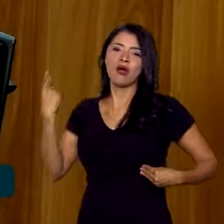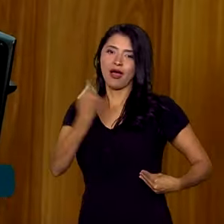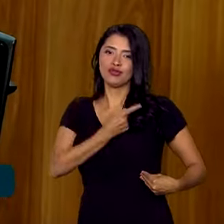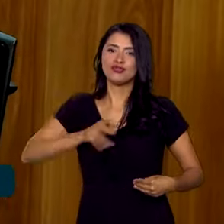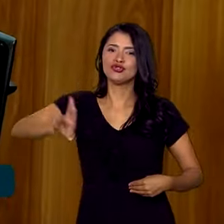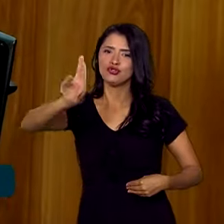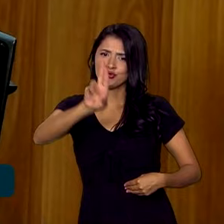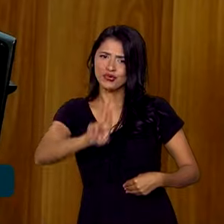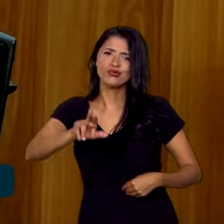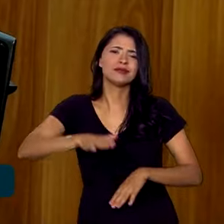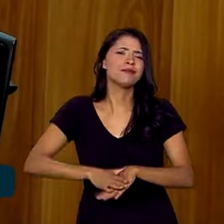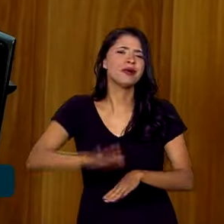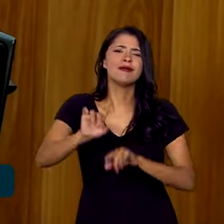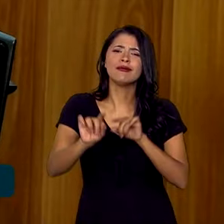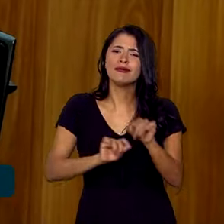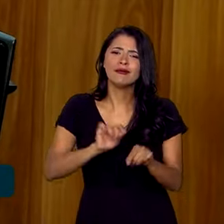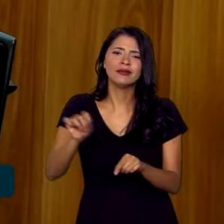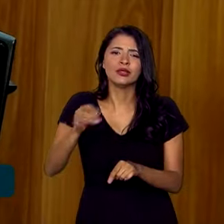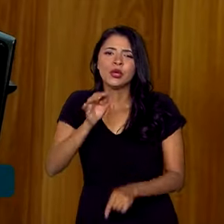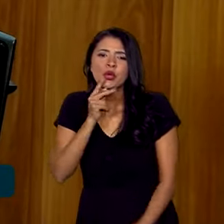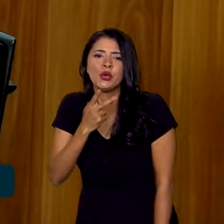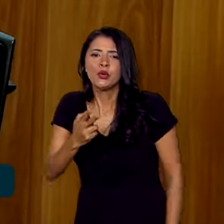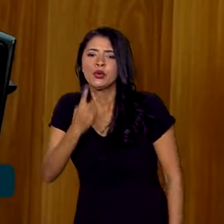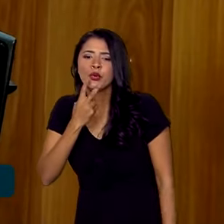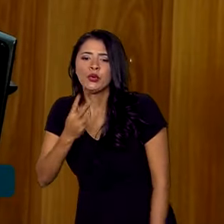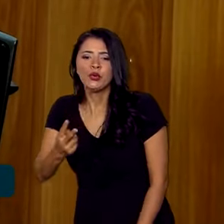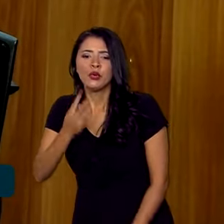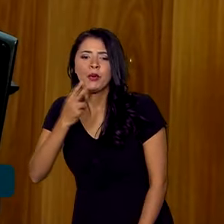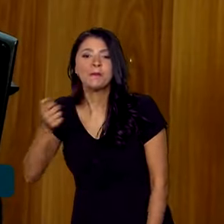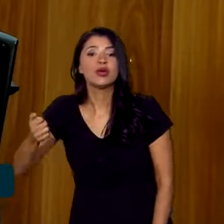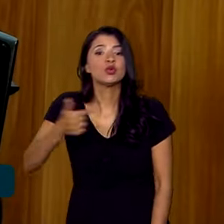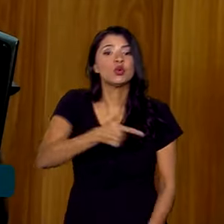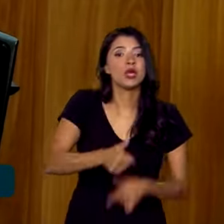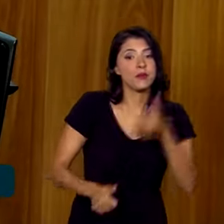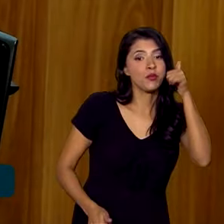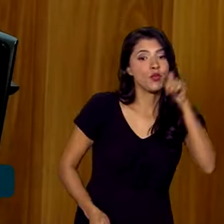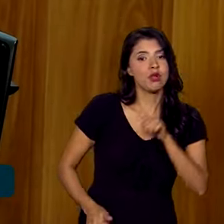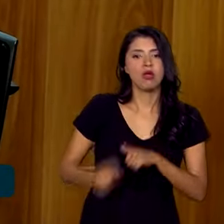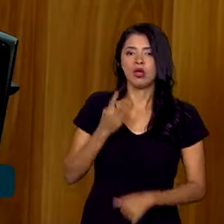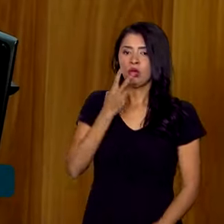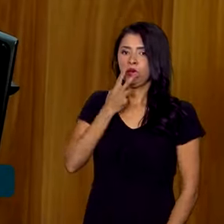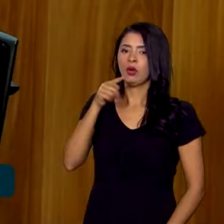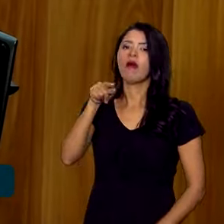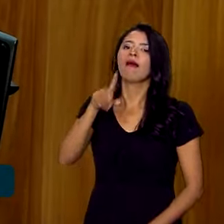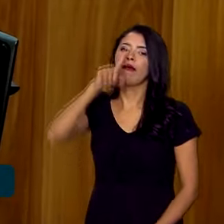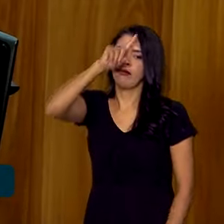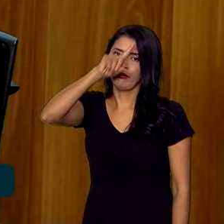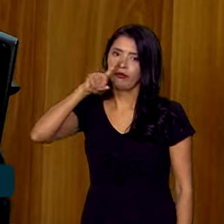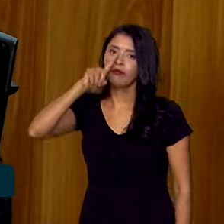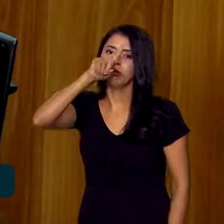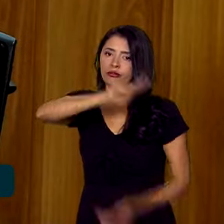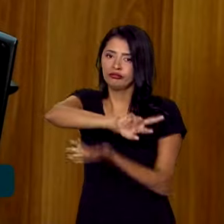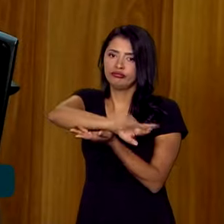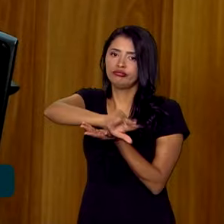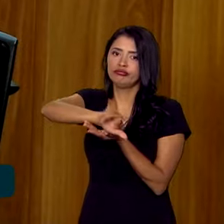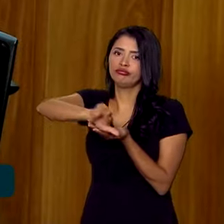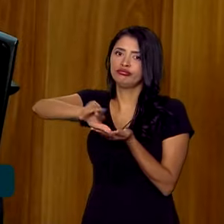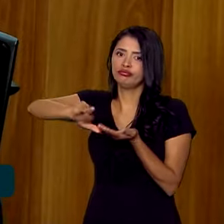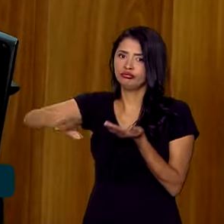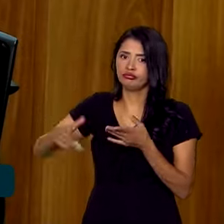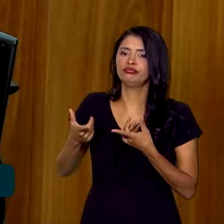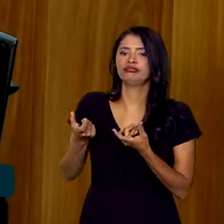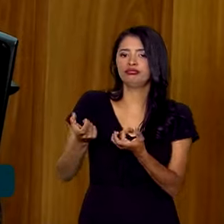mais Eh fumamos mais do que as mulheres tabagismo é um fator de risco para uma diversidade enorme de